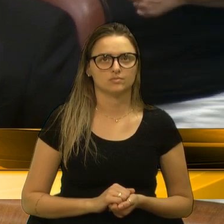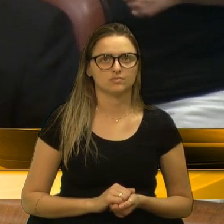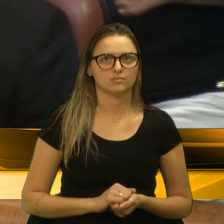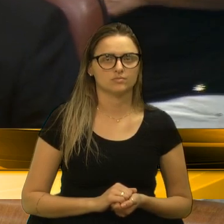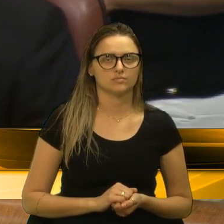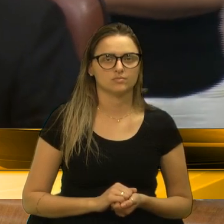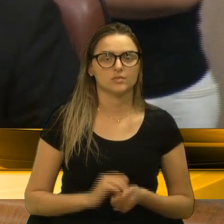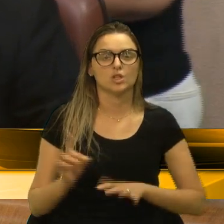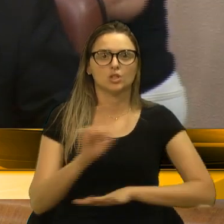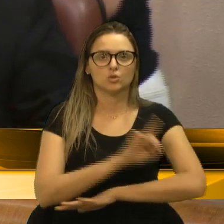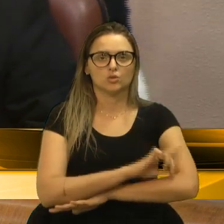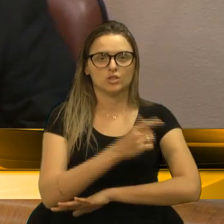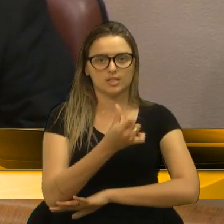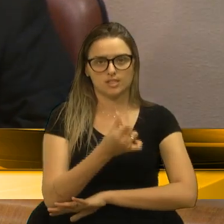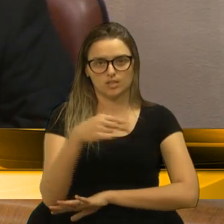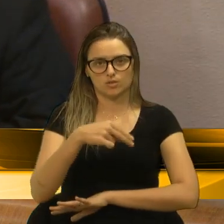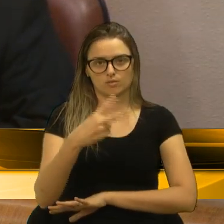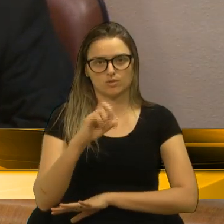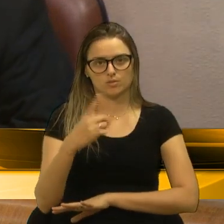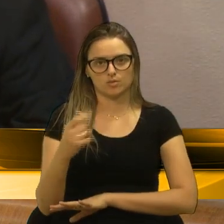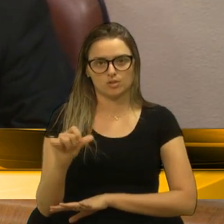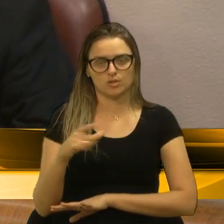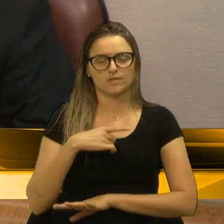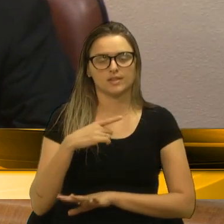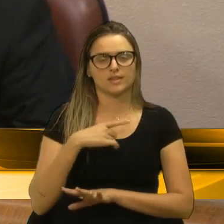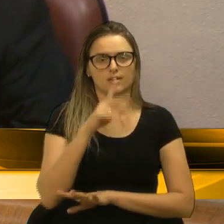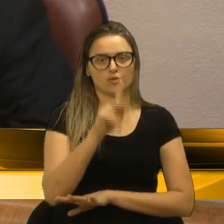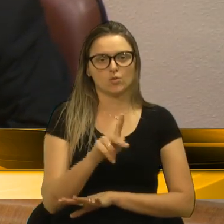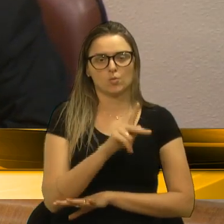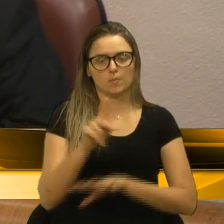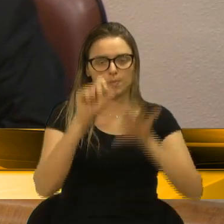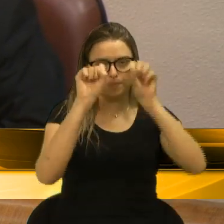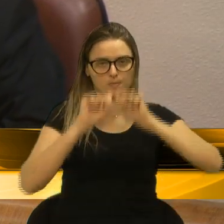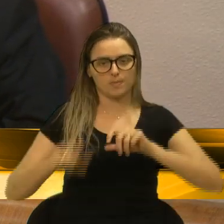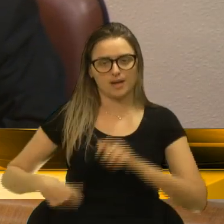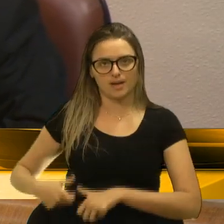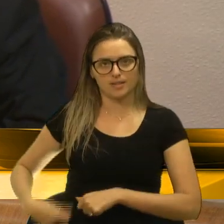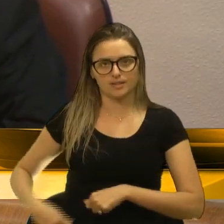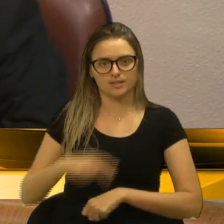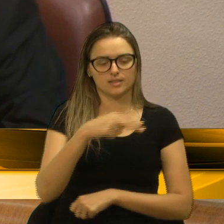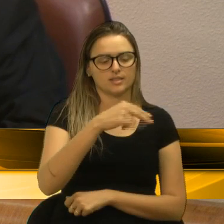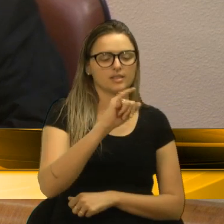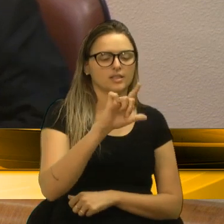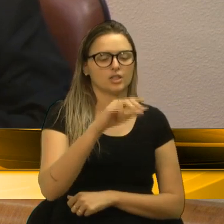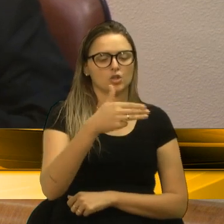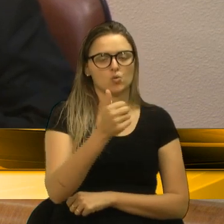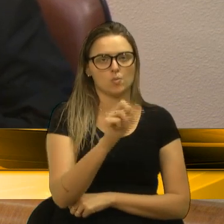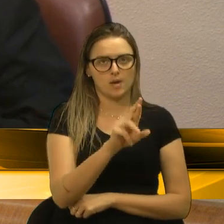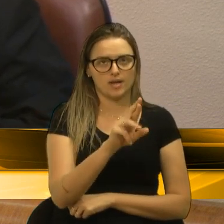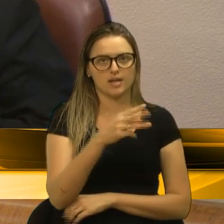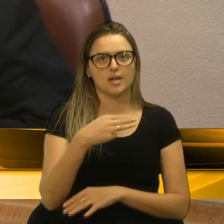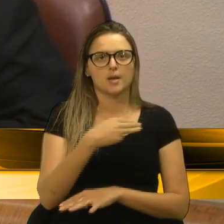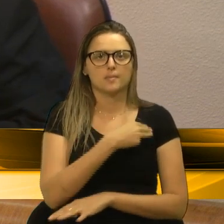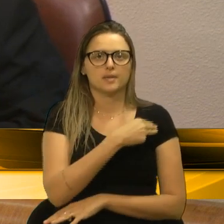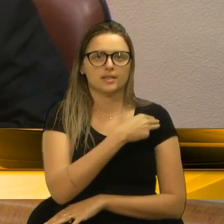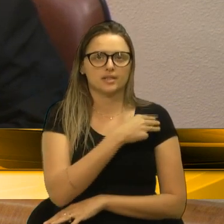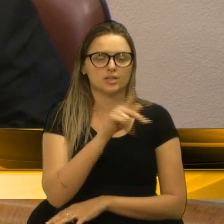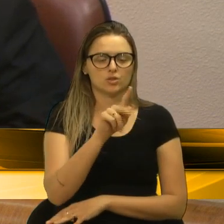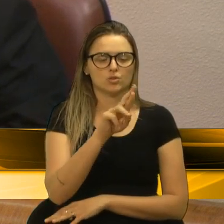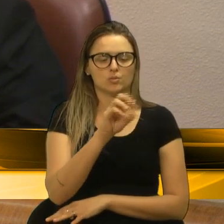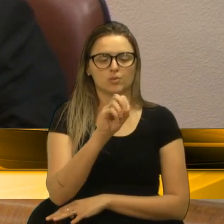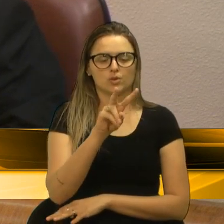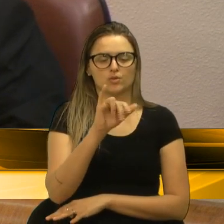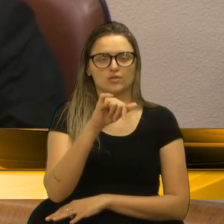No dia 6 de 2 de 2019, foi ouvido o Frei Nilmar Carlos Gatto, ministro provincial dos Freis Capuchinhos, que informou não ter